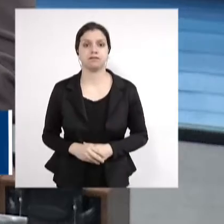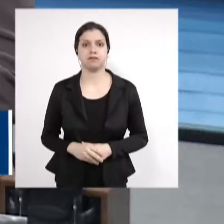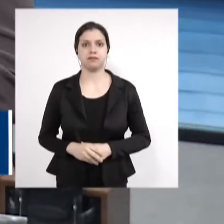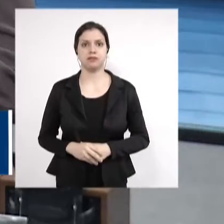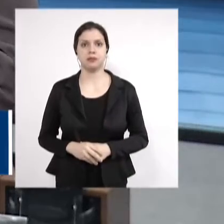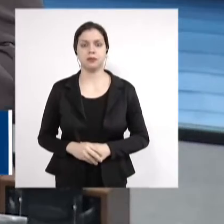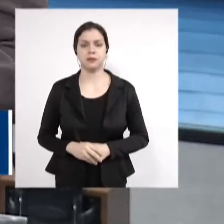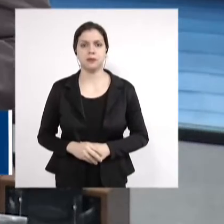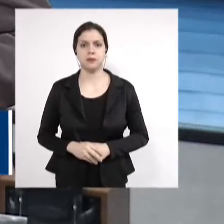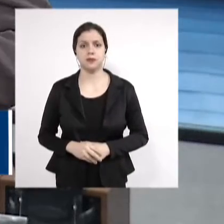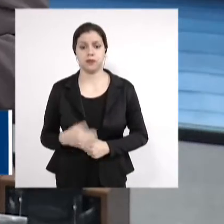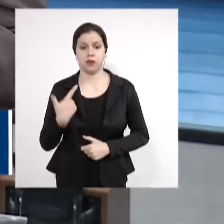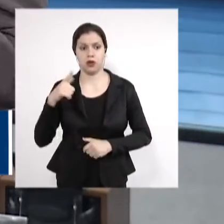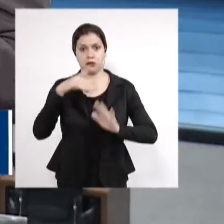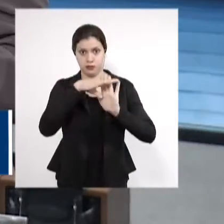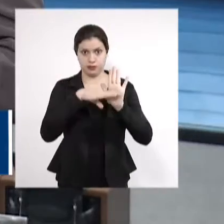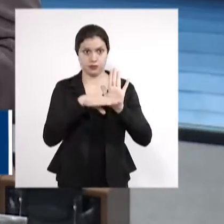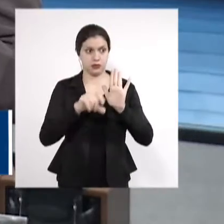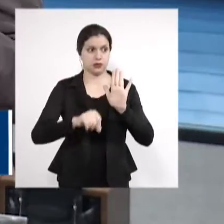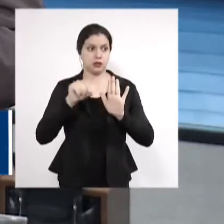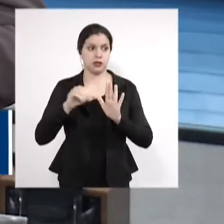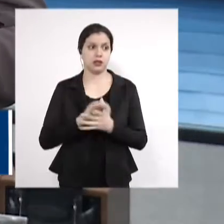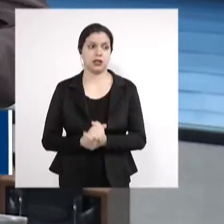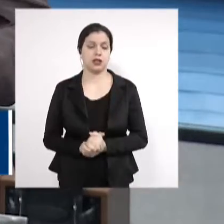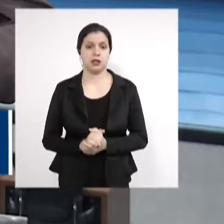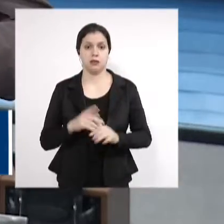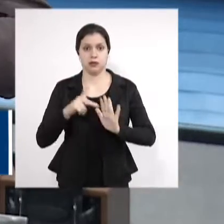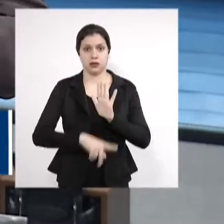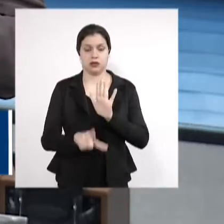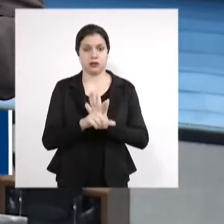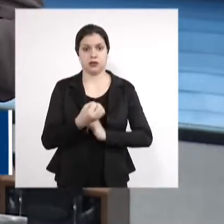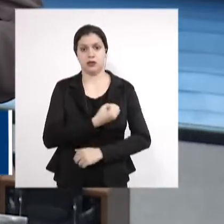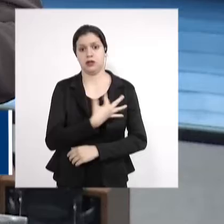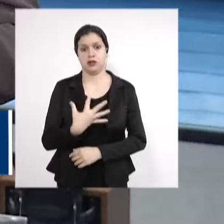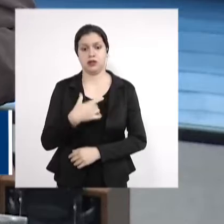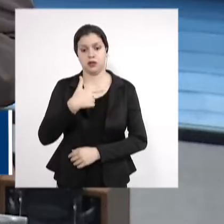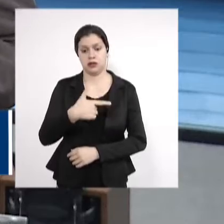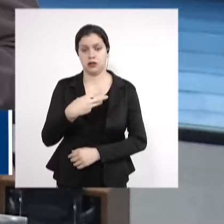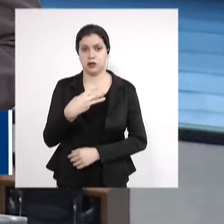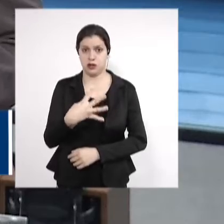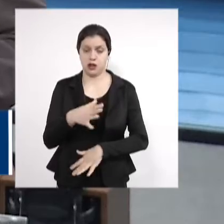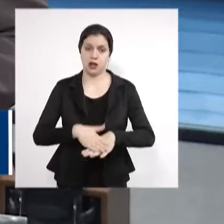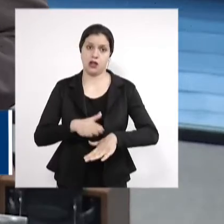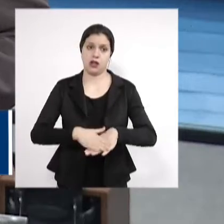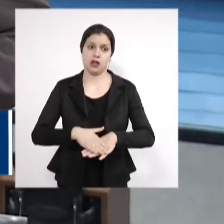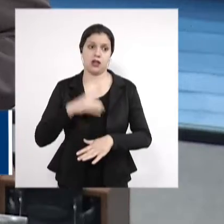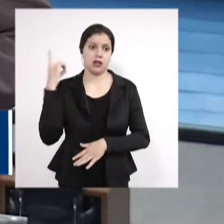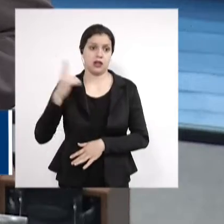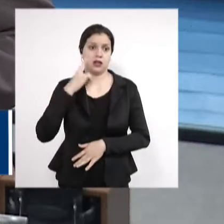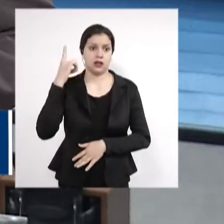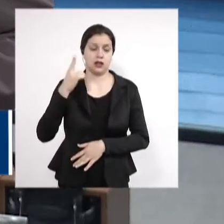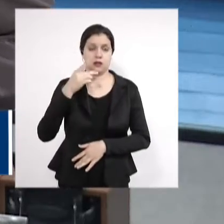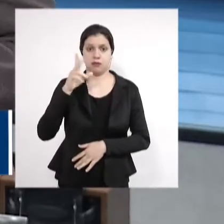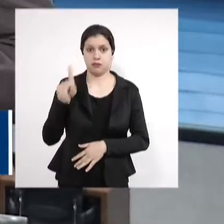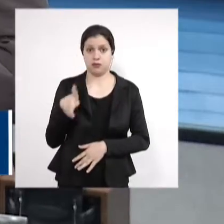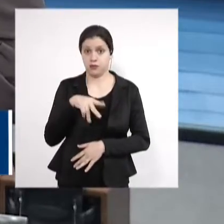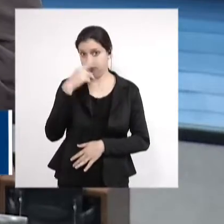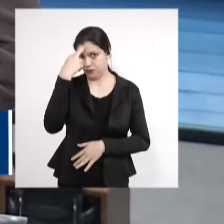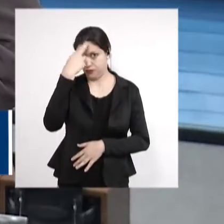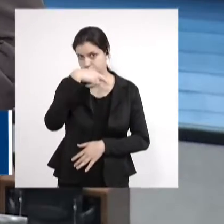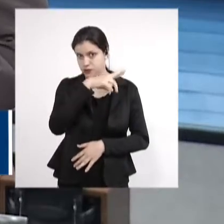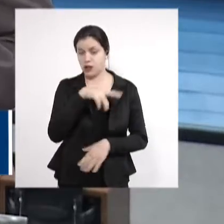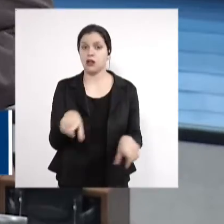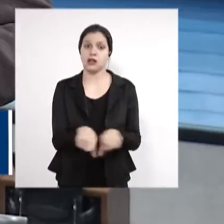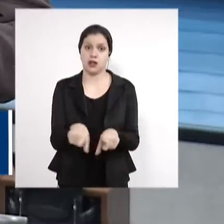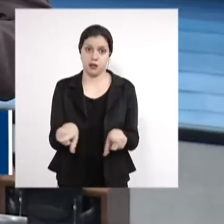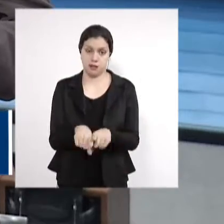próximo item, Marité, mais ou menos no mesmo sentido, é o projeto de lei de número 234, de autoria do deputado Reinaldo Modesto, também